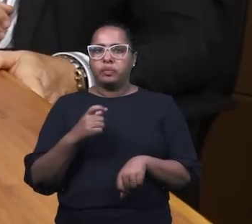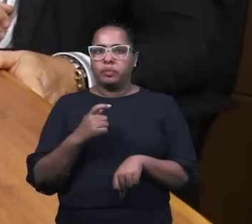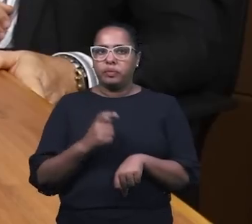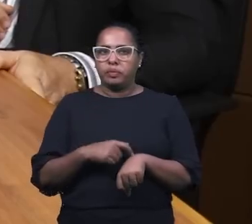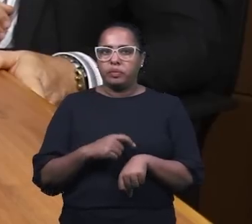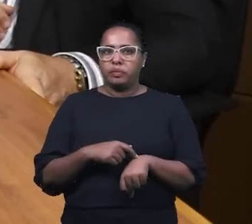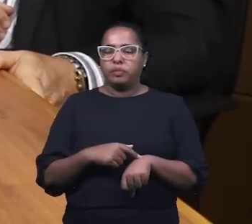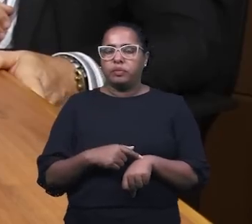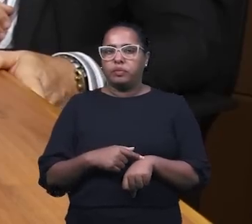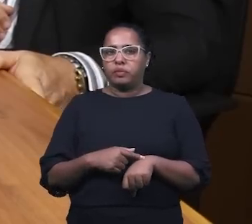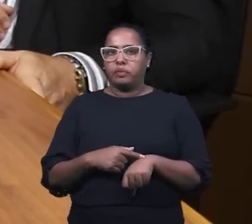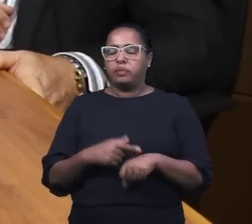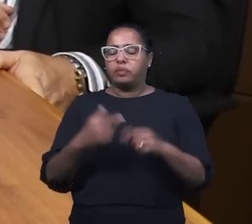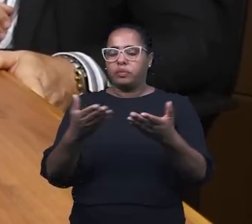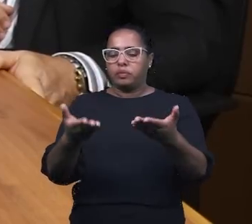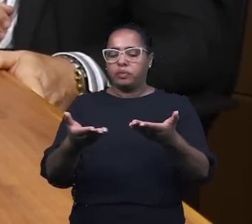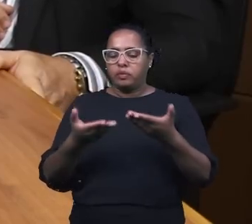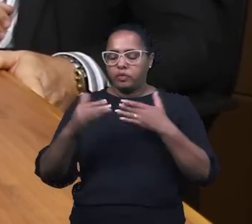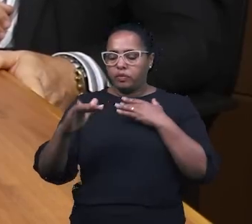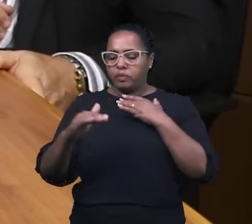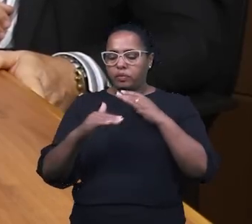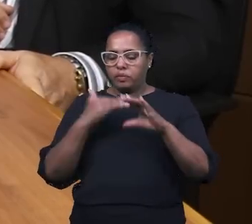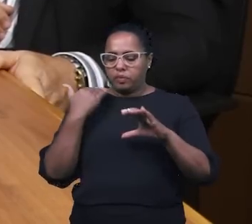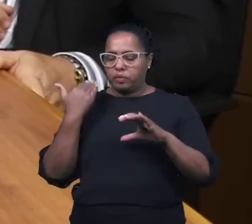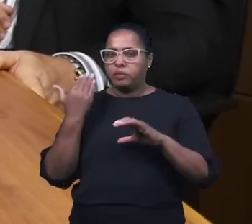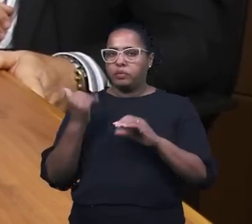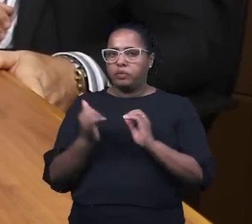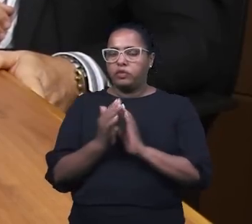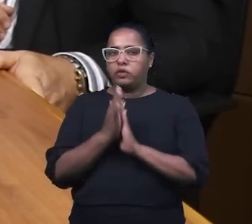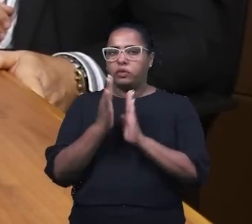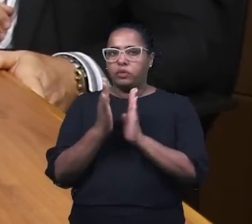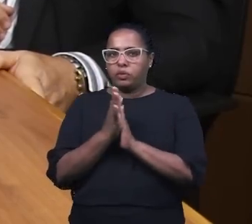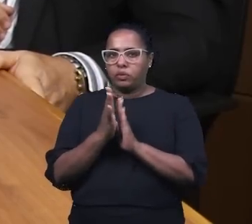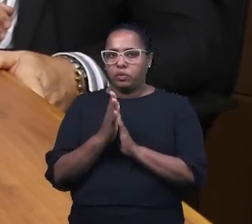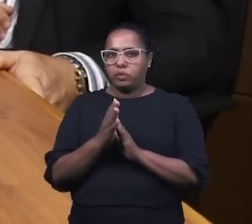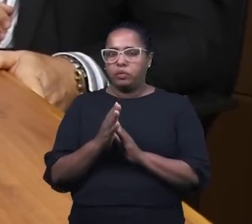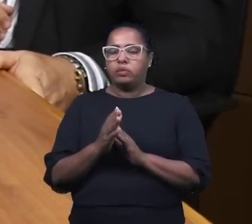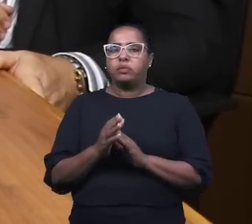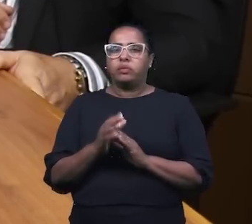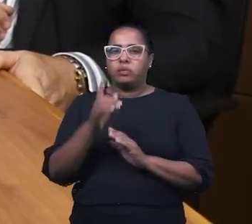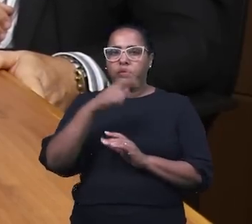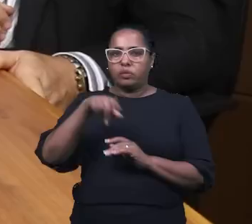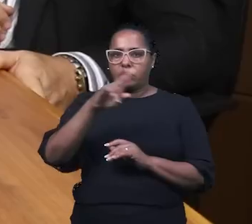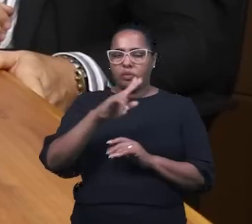quando a gente recebe lá no e-mail, que é o